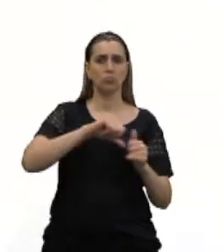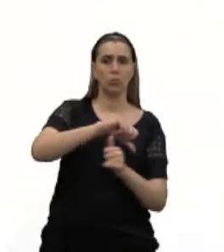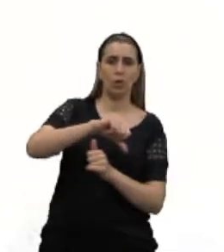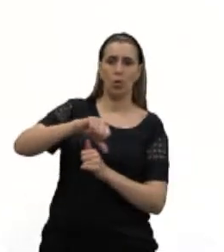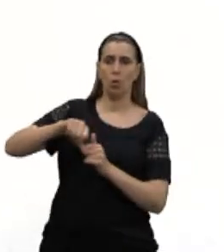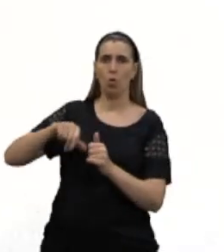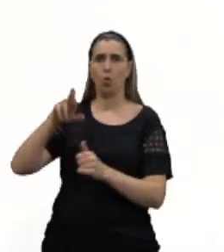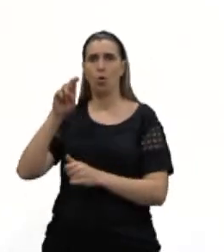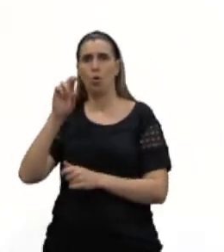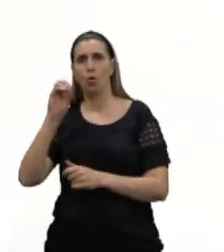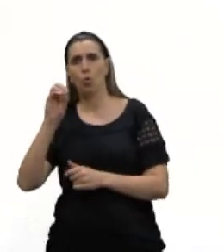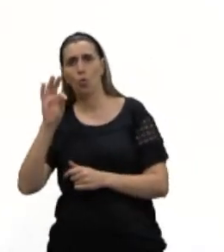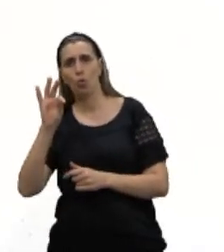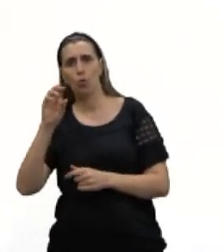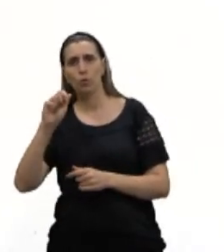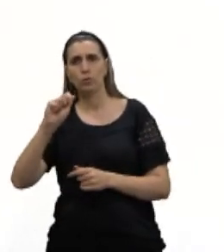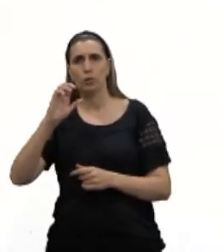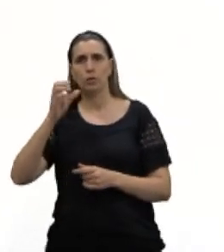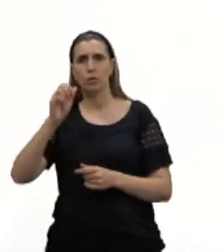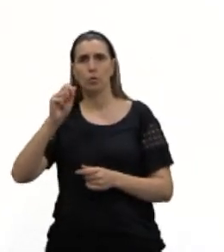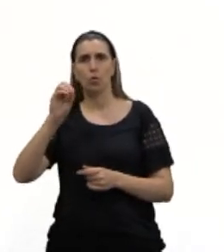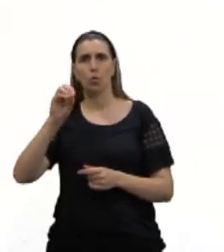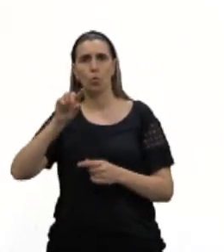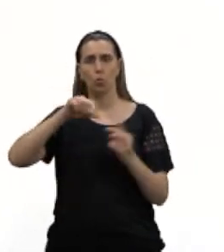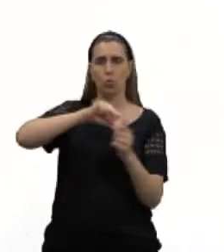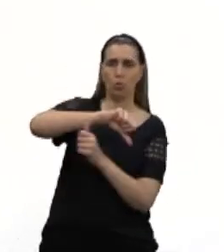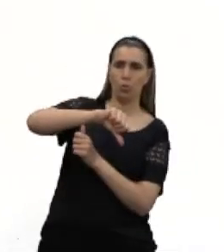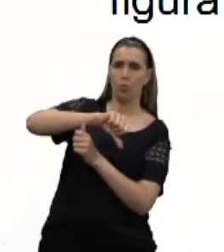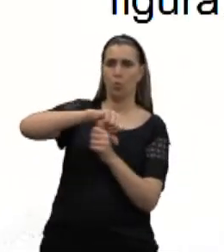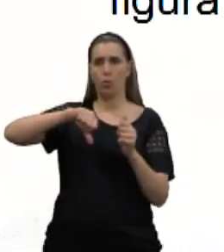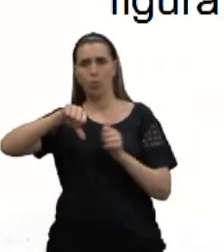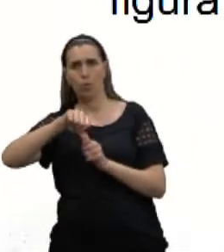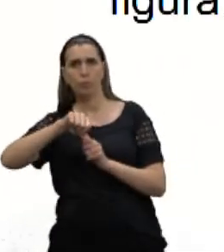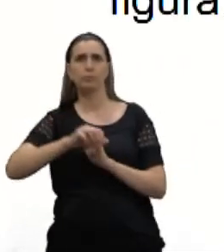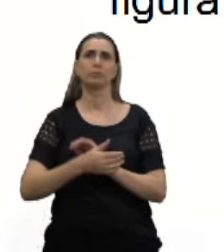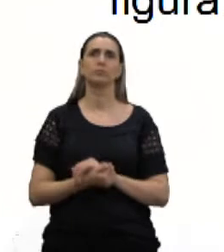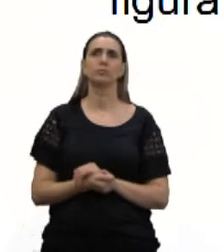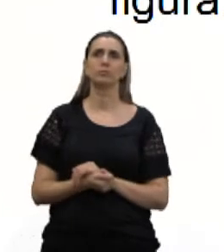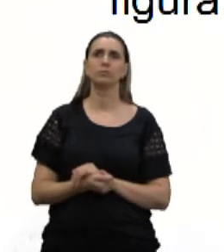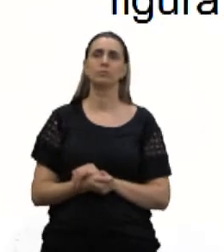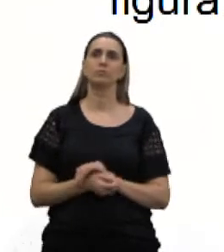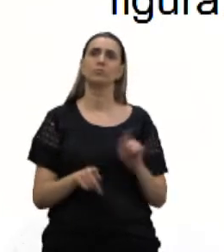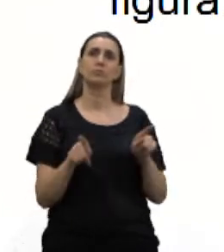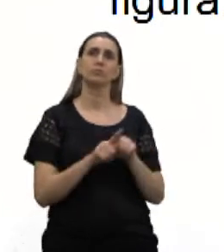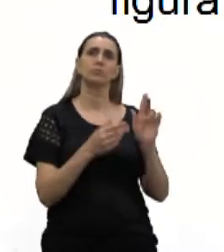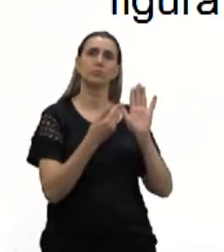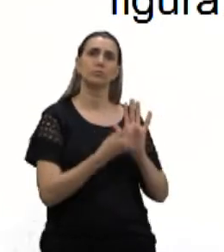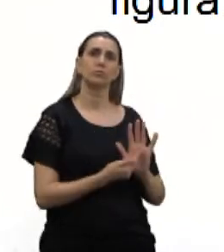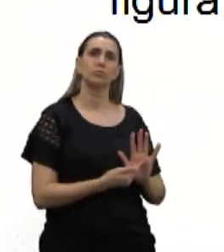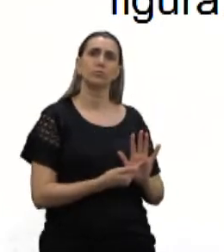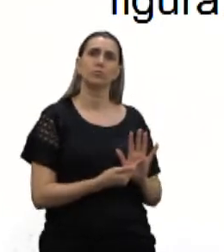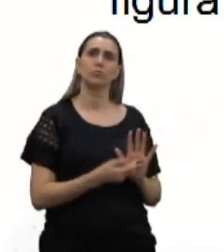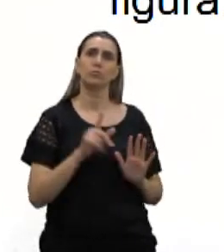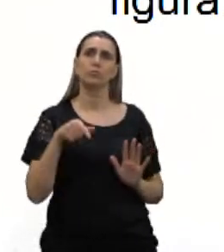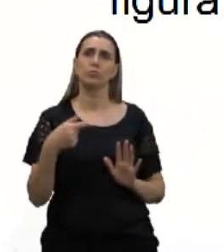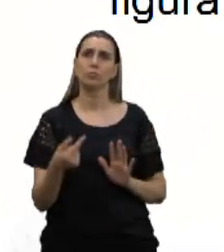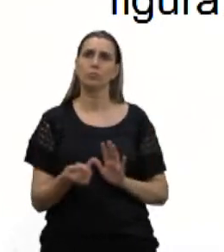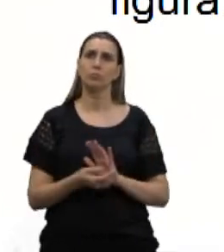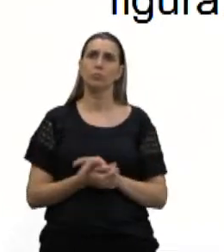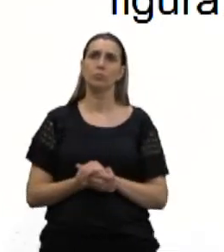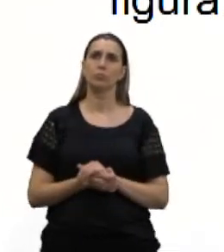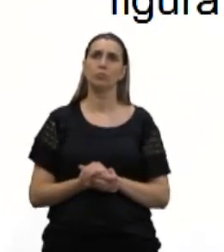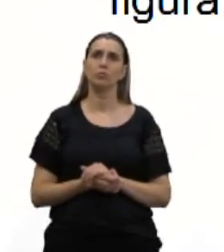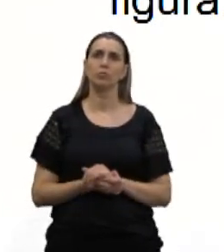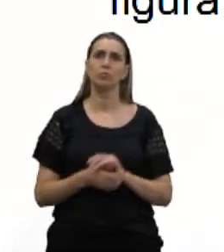Né? Então, tu virou uma para um lado e outra para o outro. Aqui a gente traz outros elementos